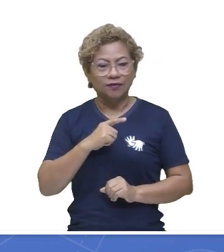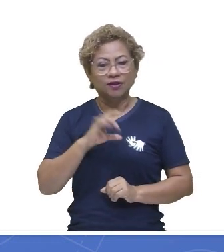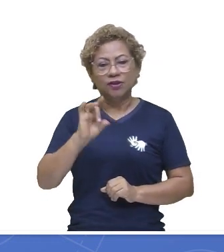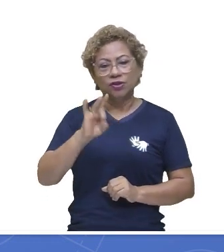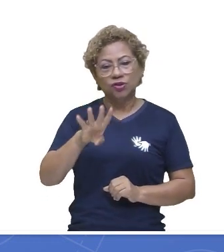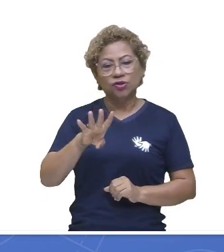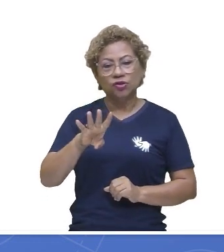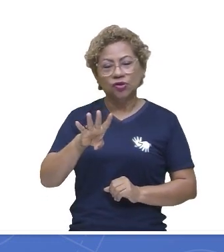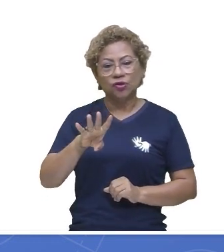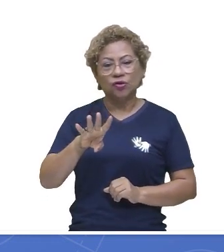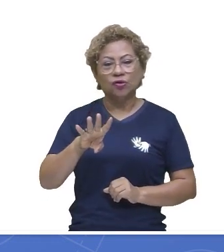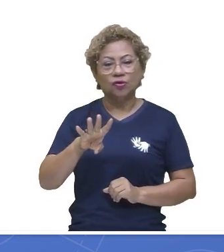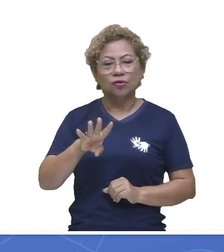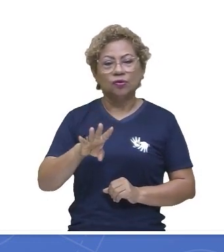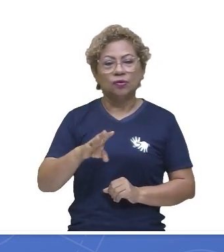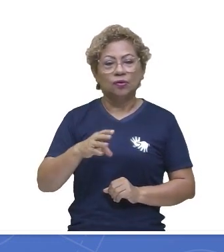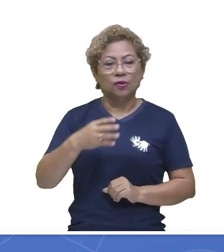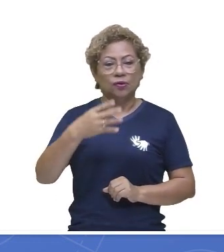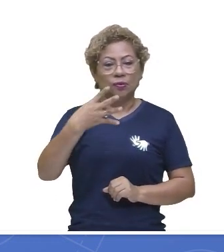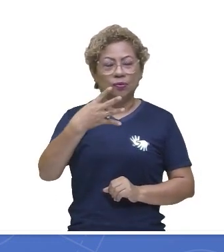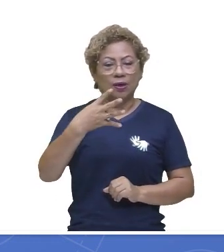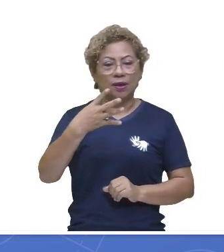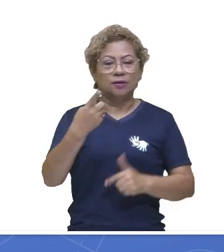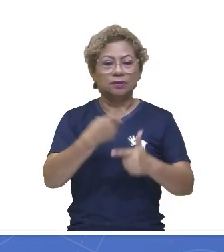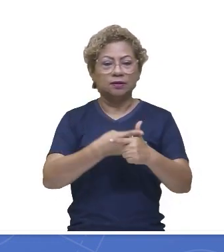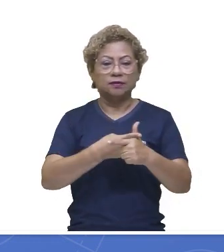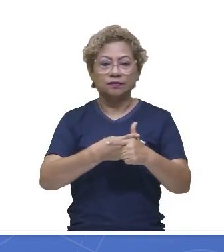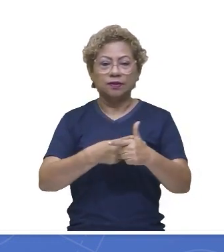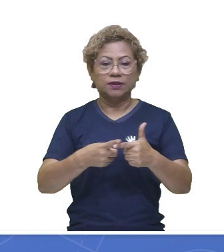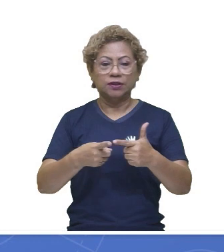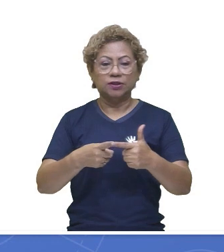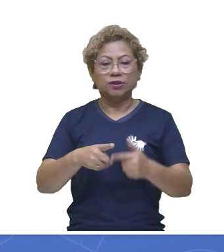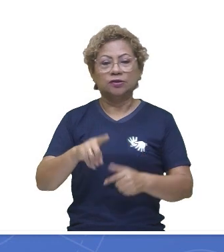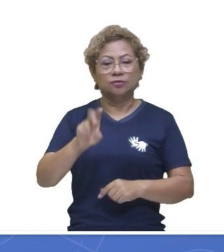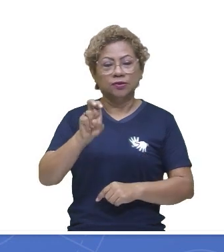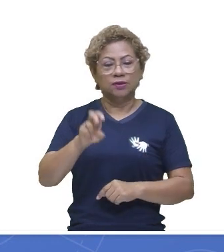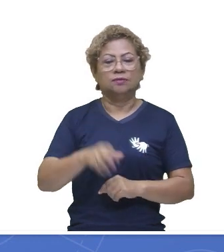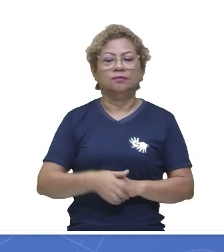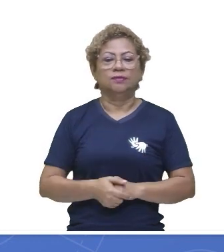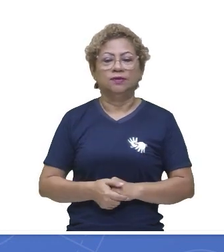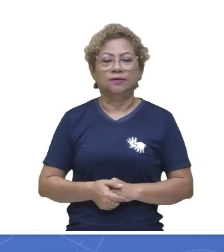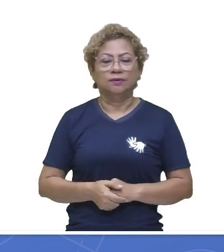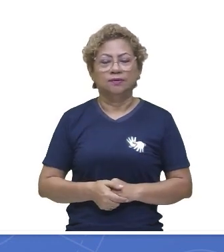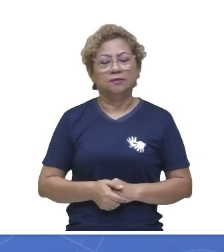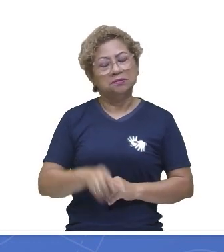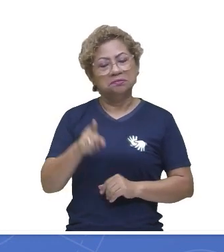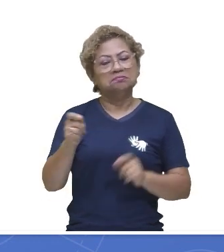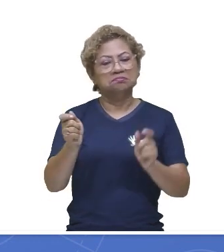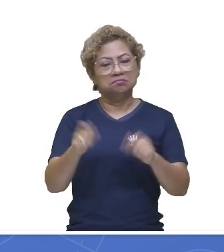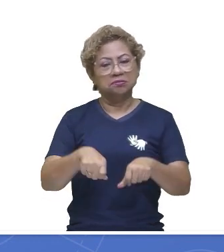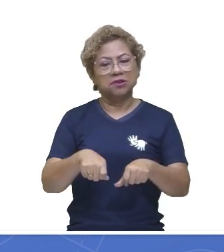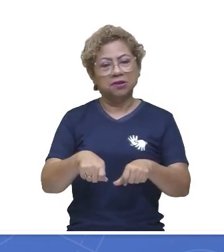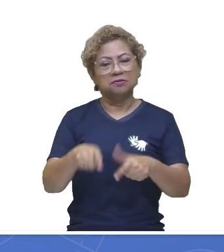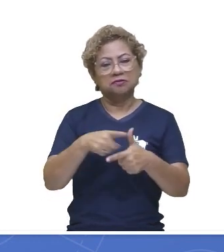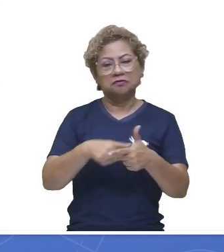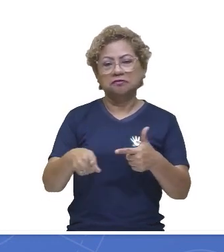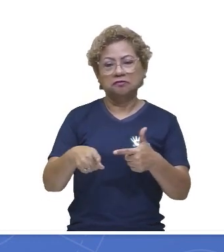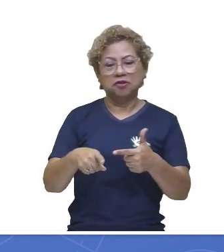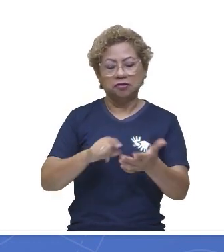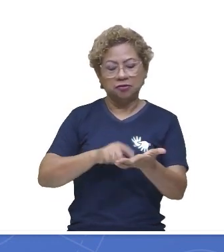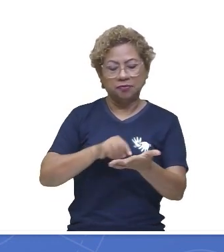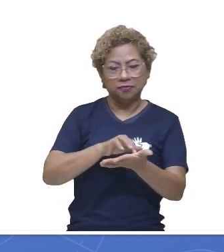que no numerador ficou 4 e 5 vezes 5 é 25. Você pode dividir aí com a sua calculadora, o resultado